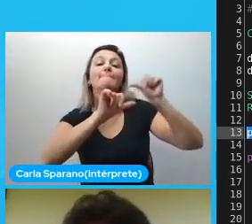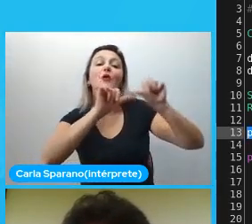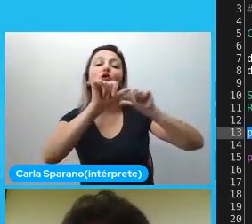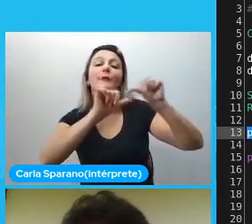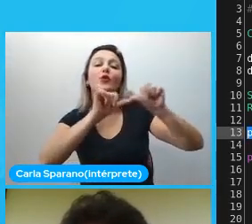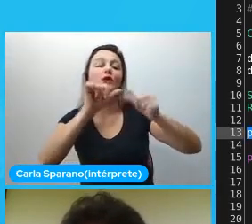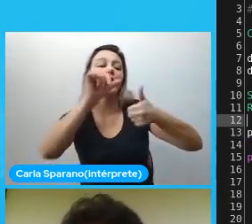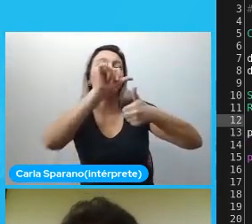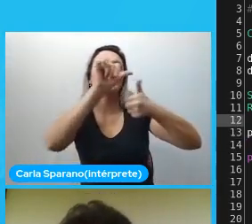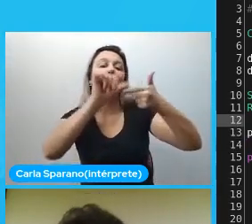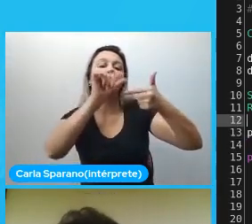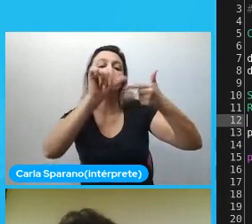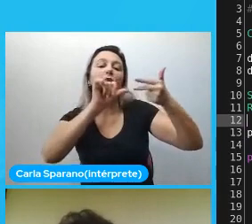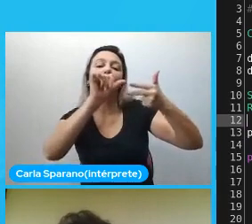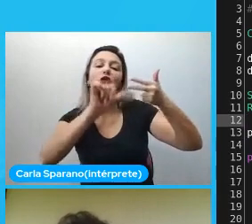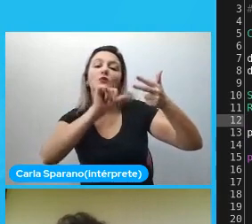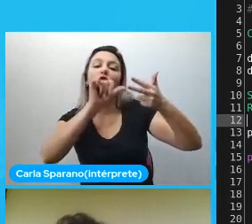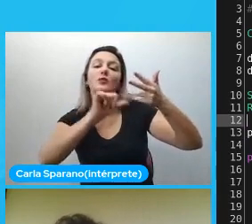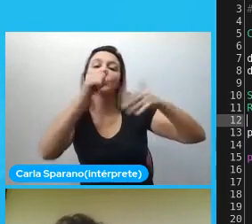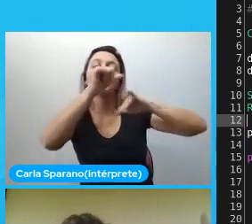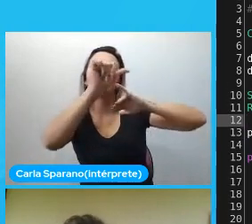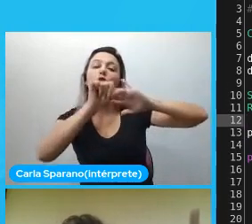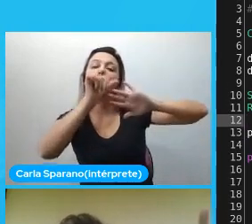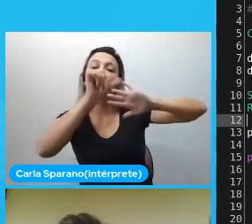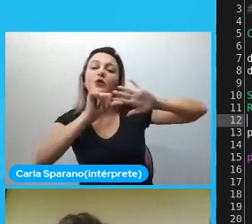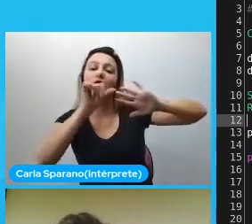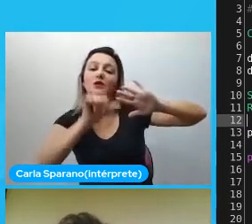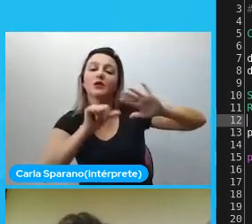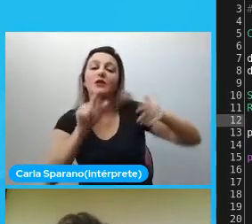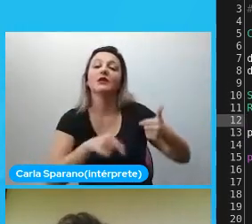essa função que tá aqui. Essa Stutter, ela